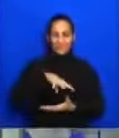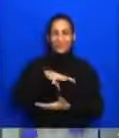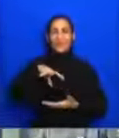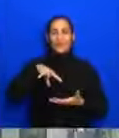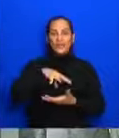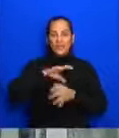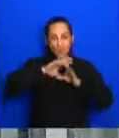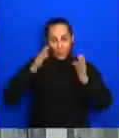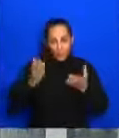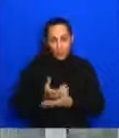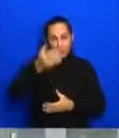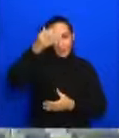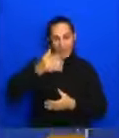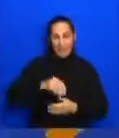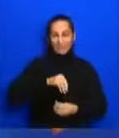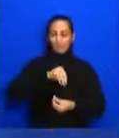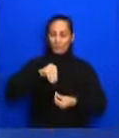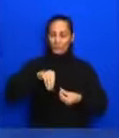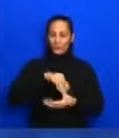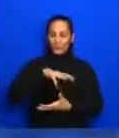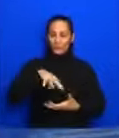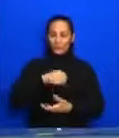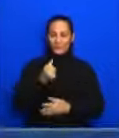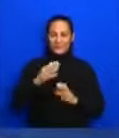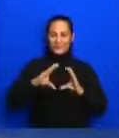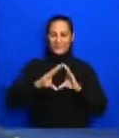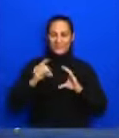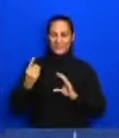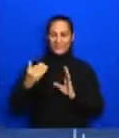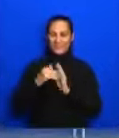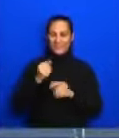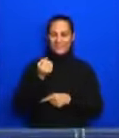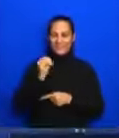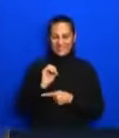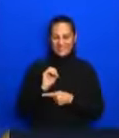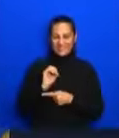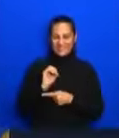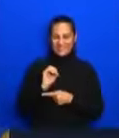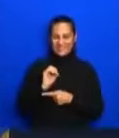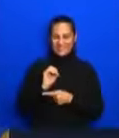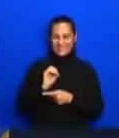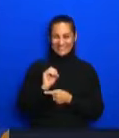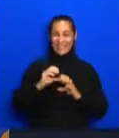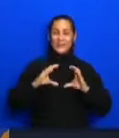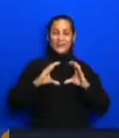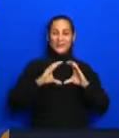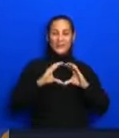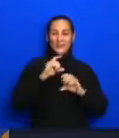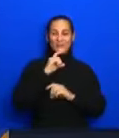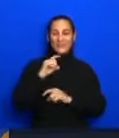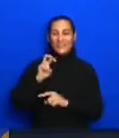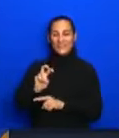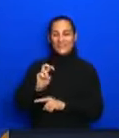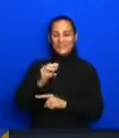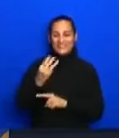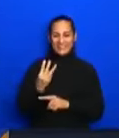baralho. Globo carregado embaralhando 80 bolas numeradas de 01 a 80. Bola verde